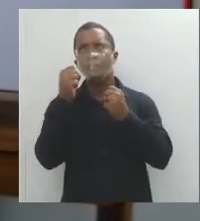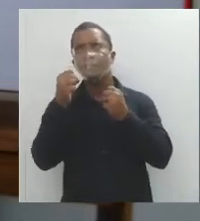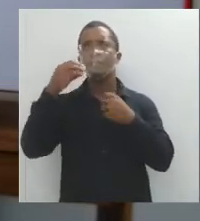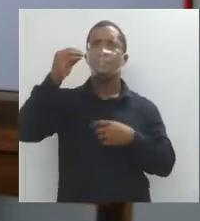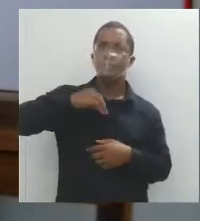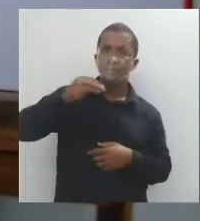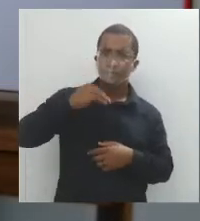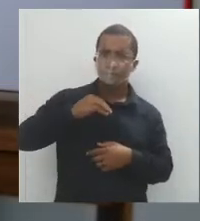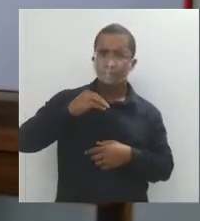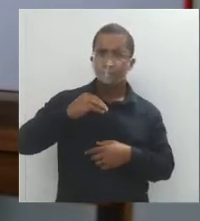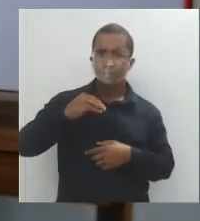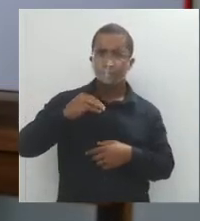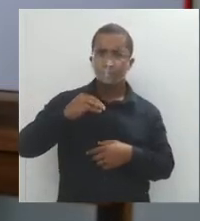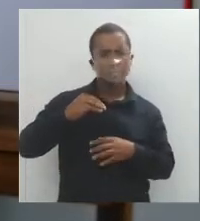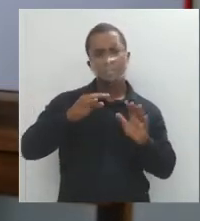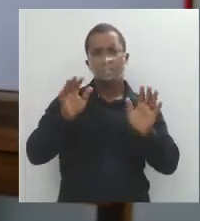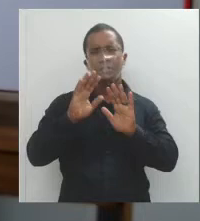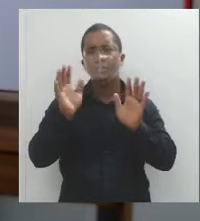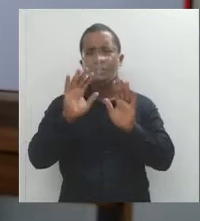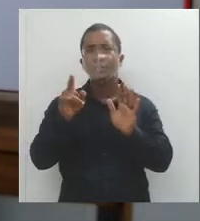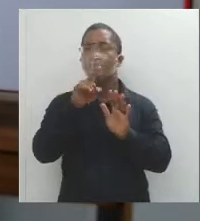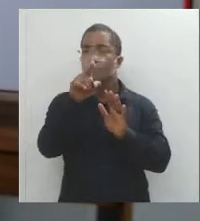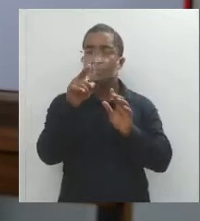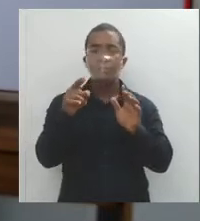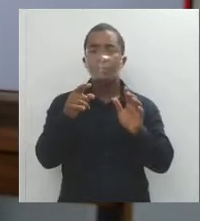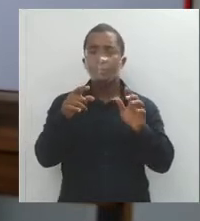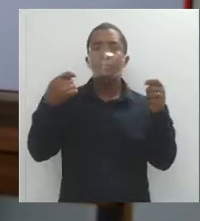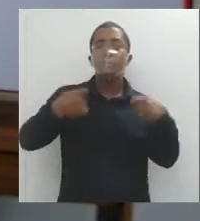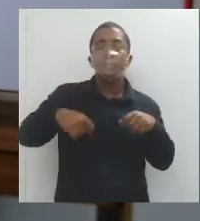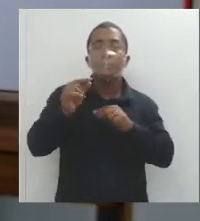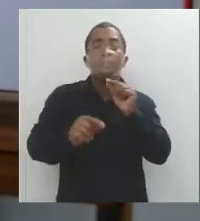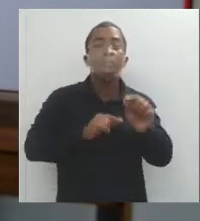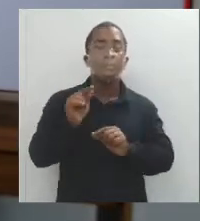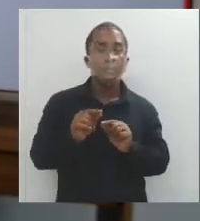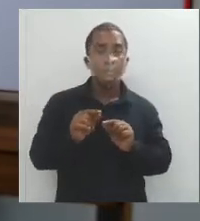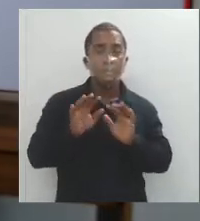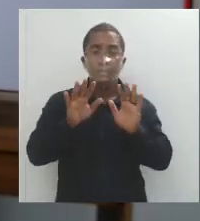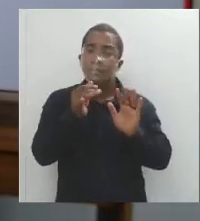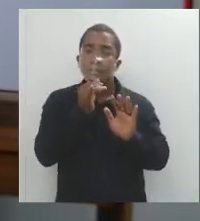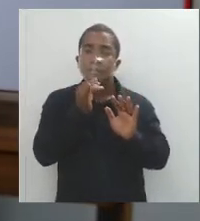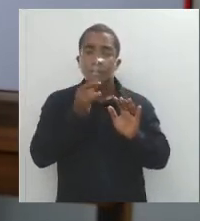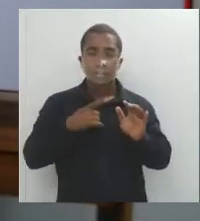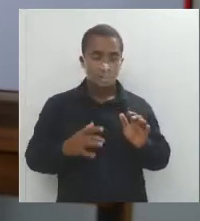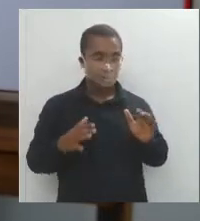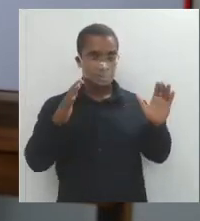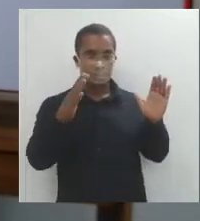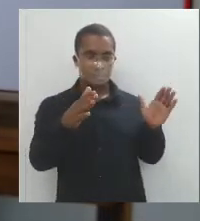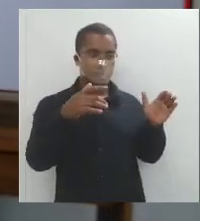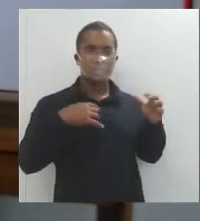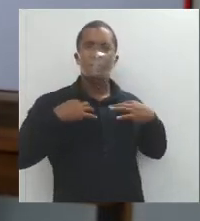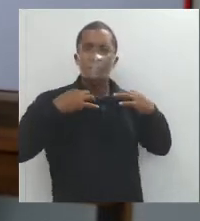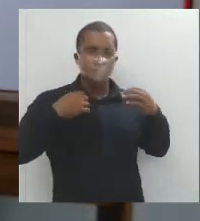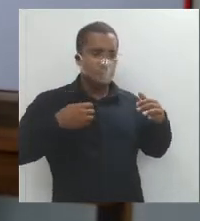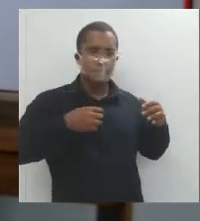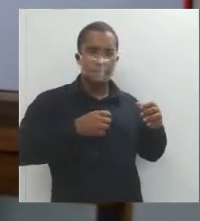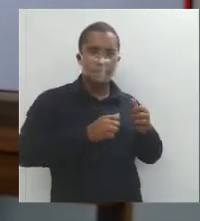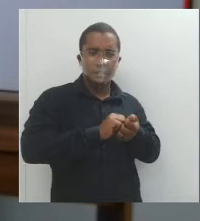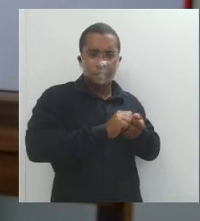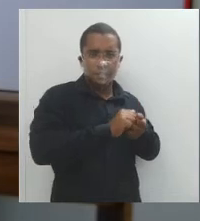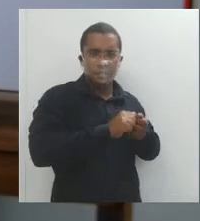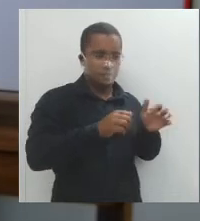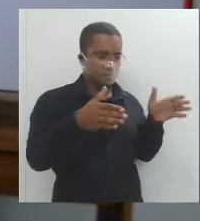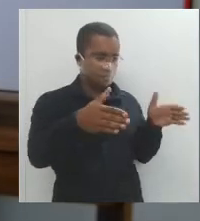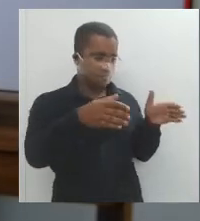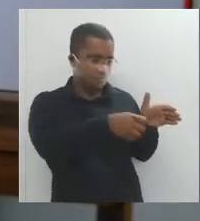Você tem que escolher um aparelho que atenda às suas necessidades. Não adianta eu comprar uma máquina de lavar de